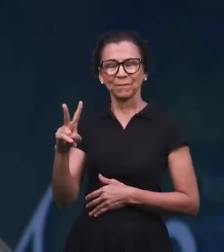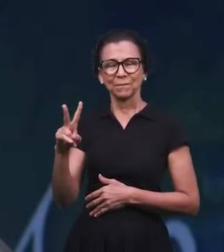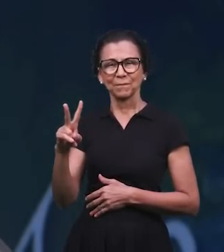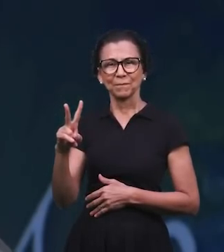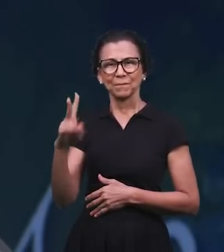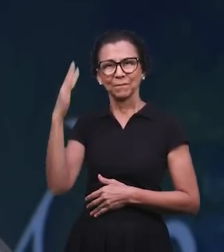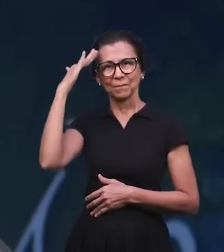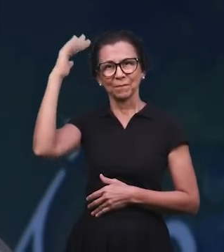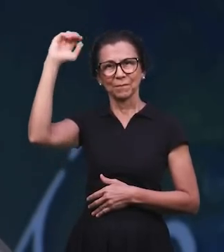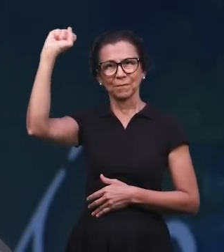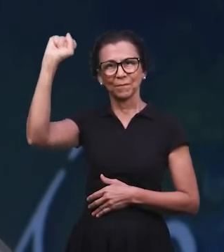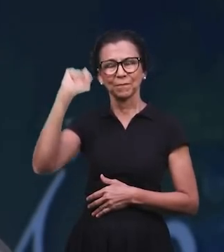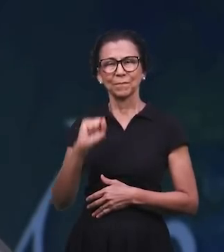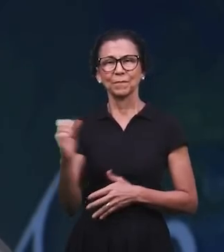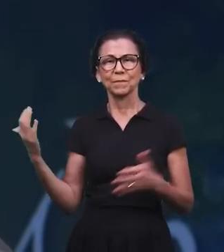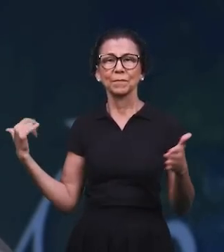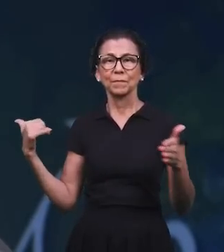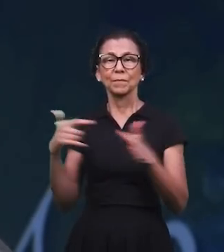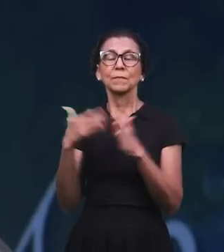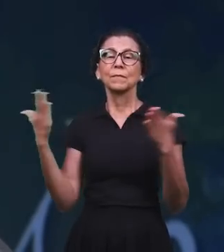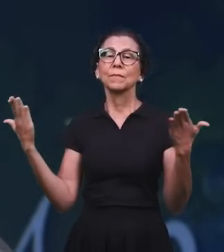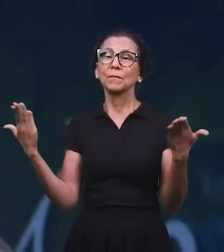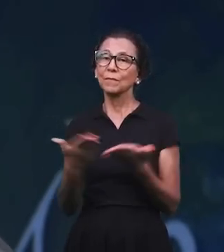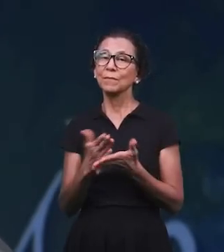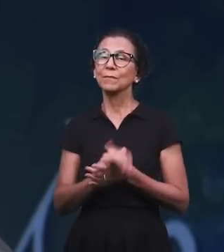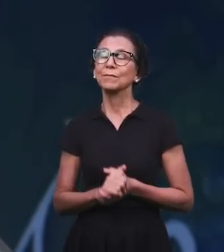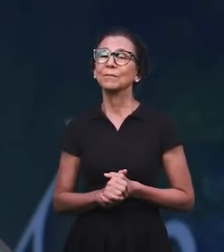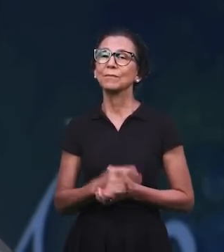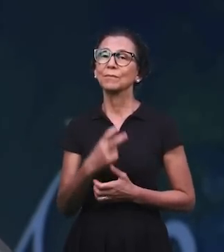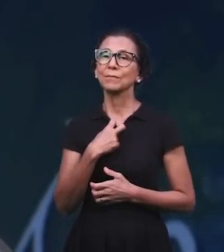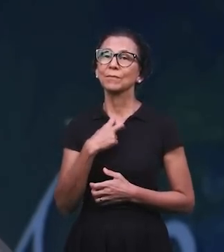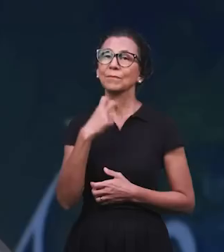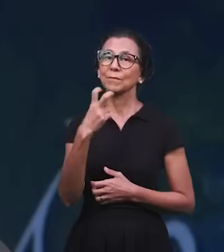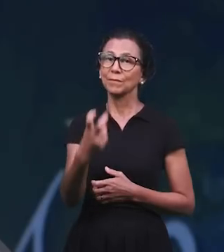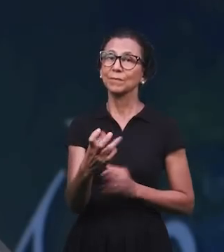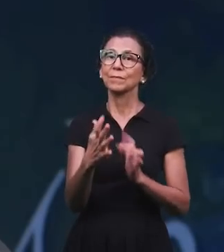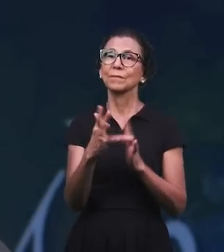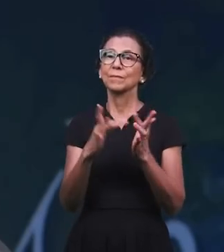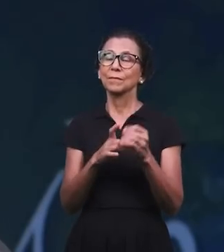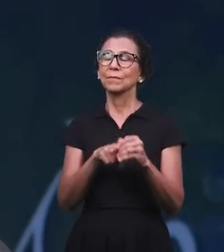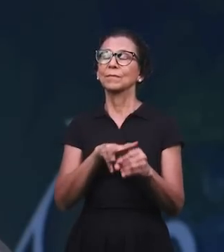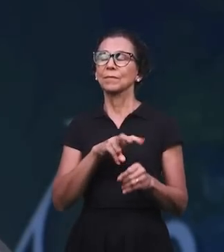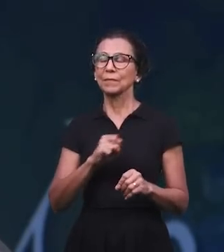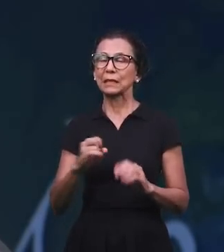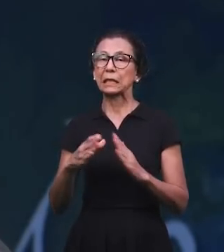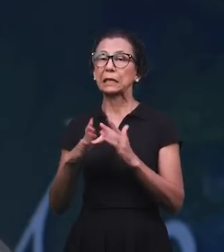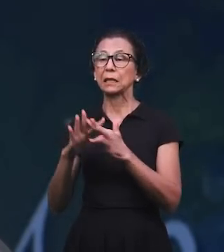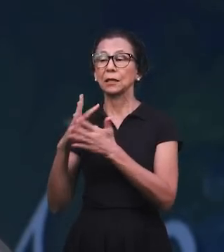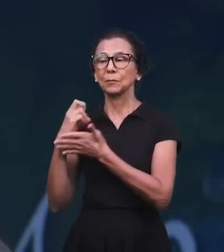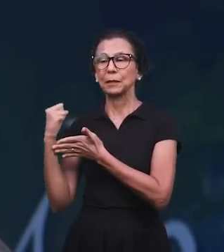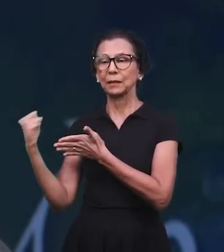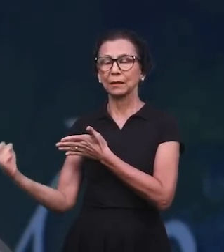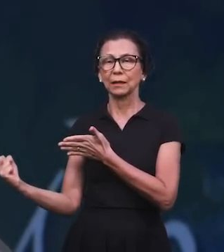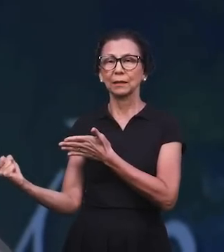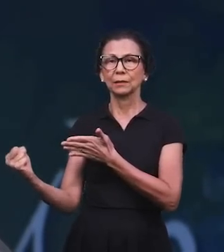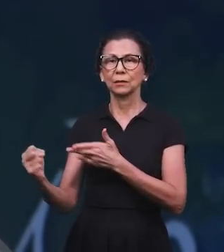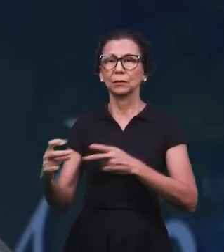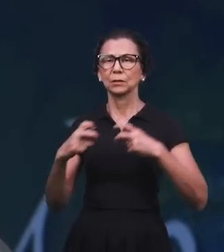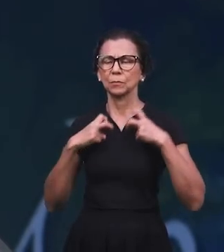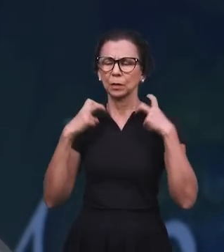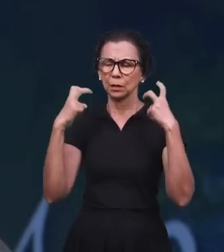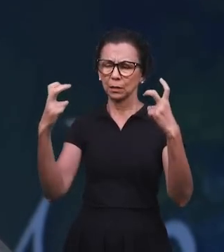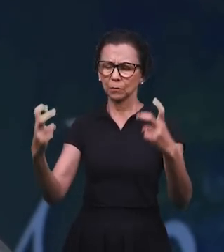estamos vivendo trombetas e festas, é um grito também, para dizer que Jesus vai voltar, vai arrebatar a igreja, e o nosso clamor também é